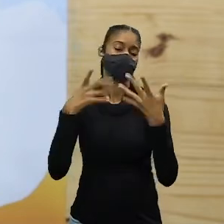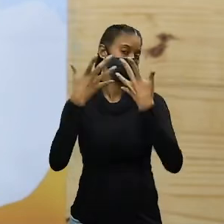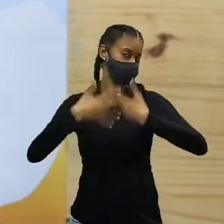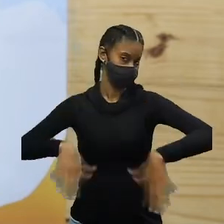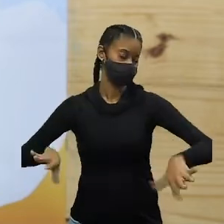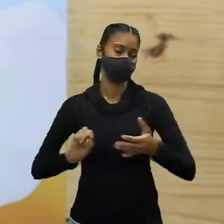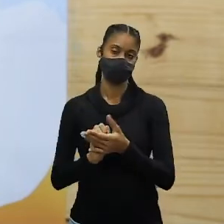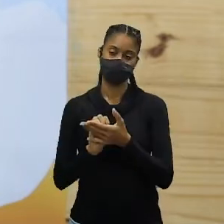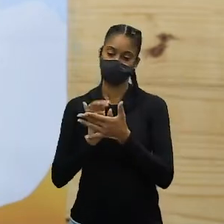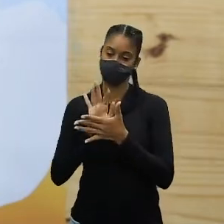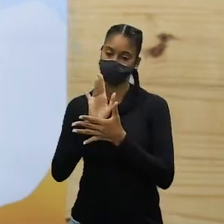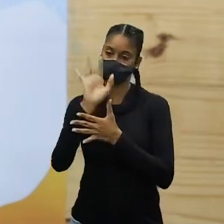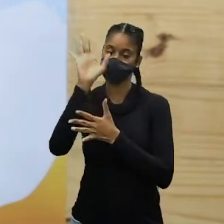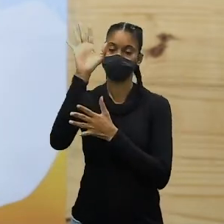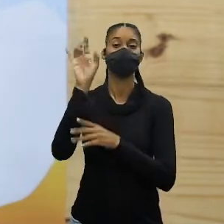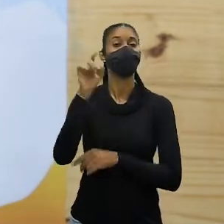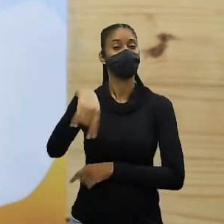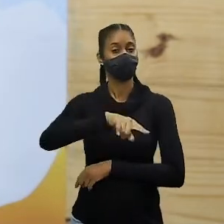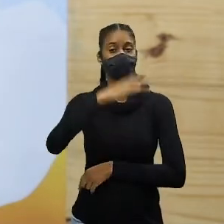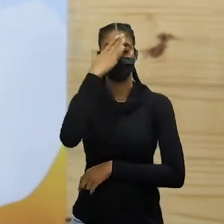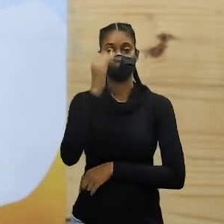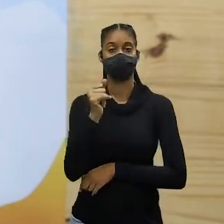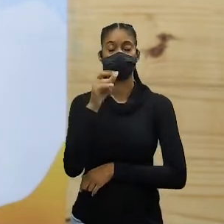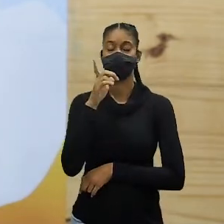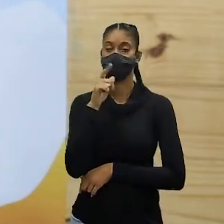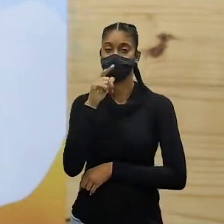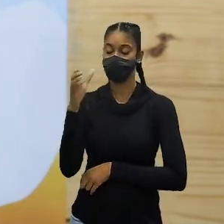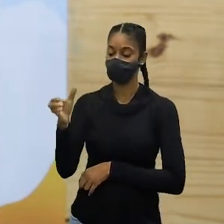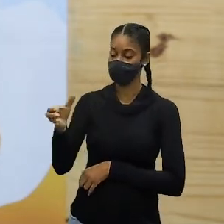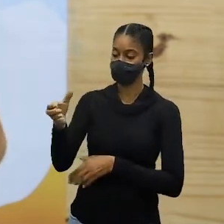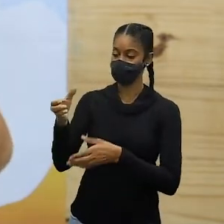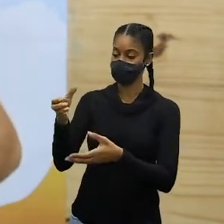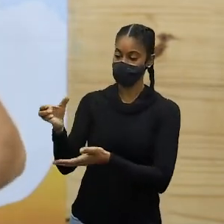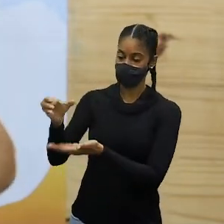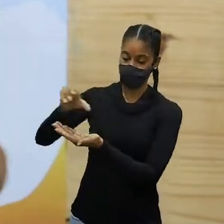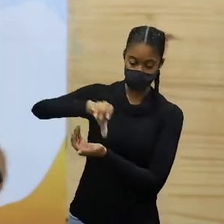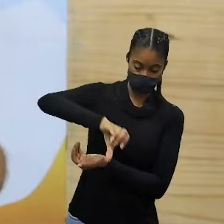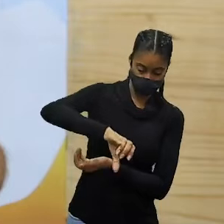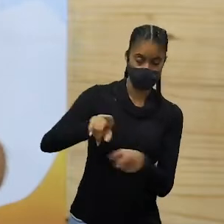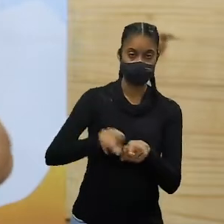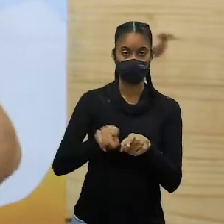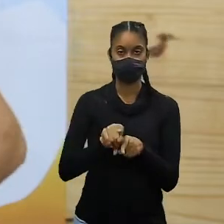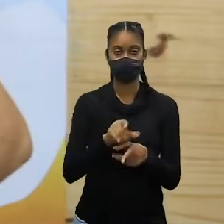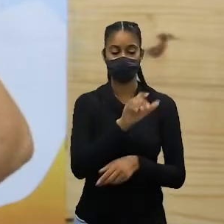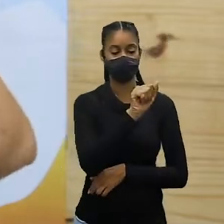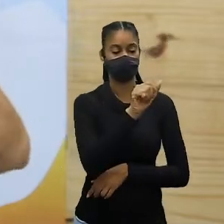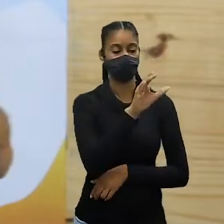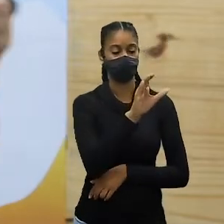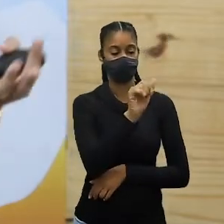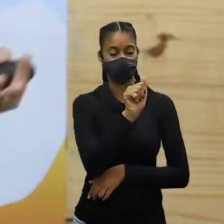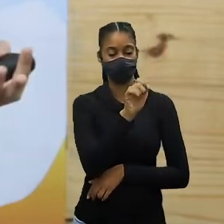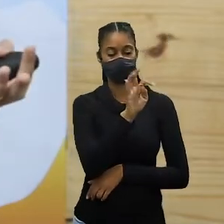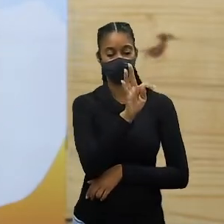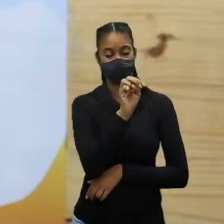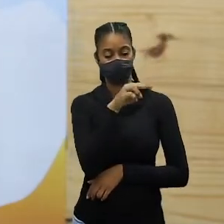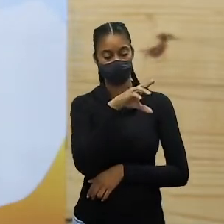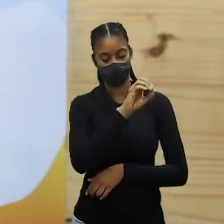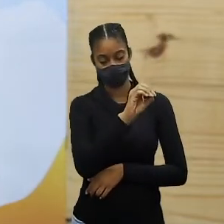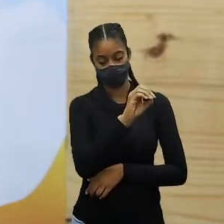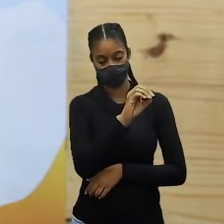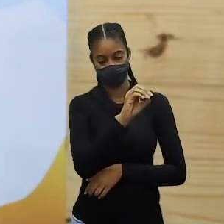sabe muito bem que se eu derramar um copo de água no chão e um copo de acetona, ou um copo de álcool, que